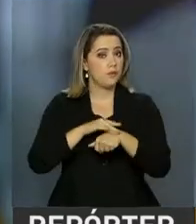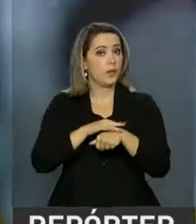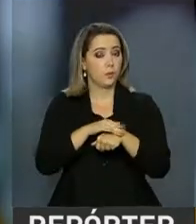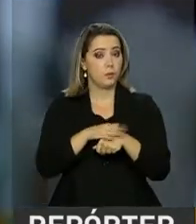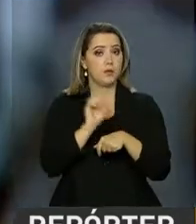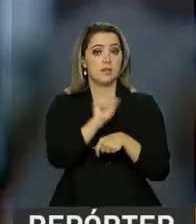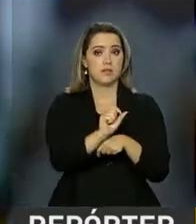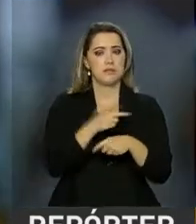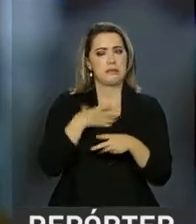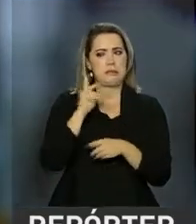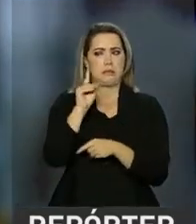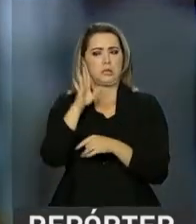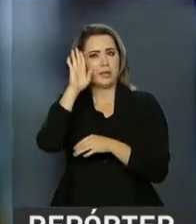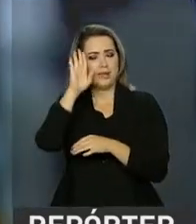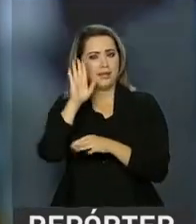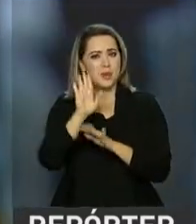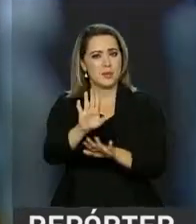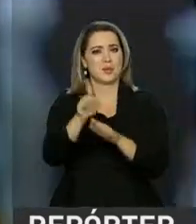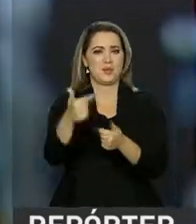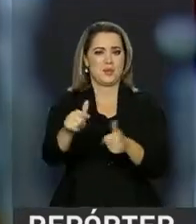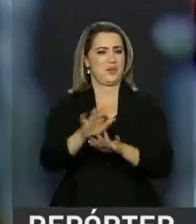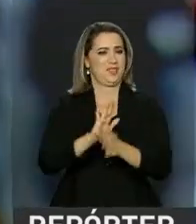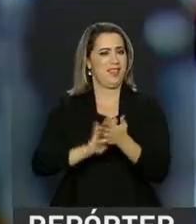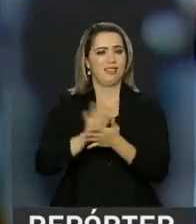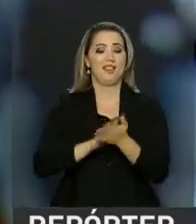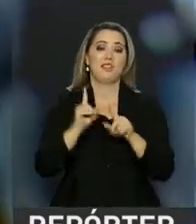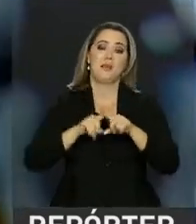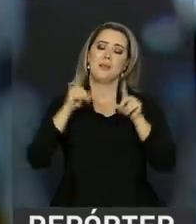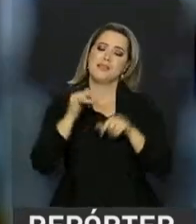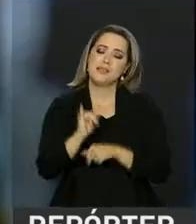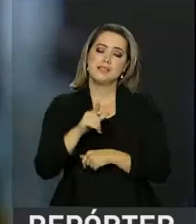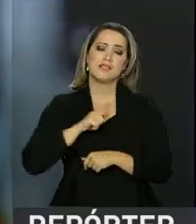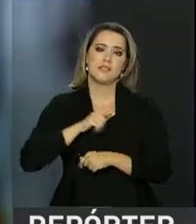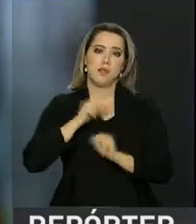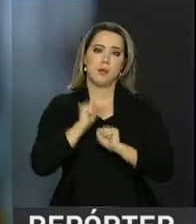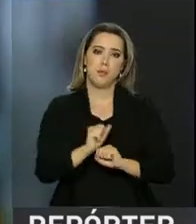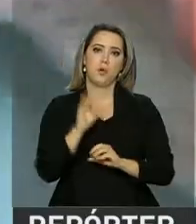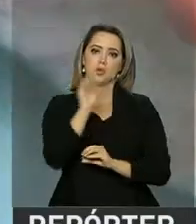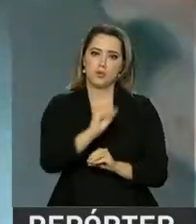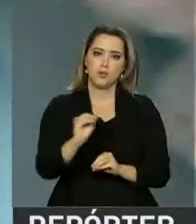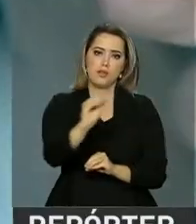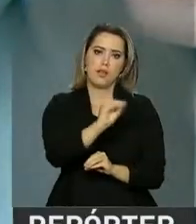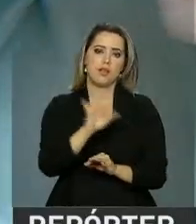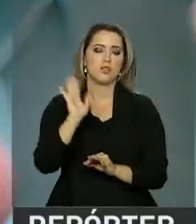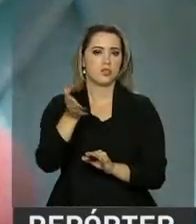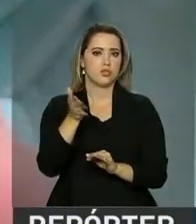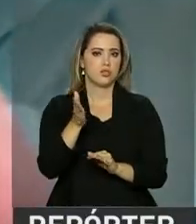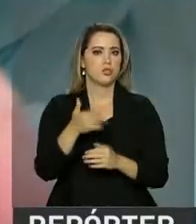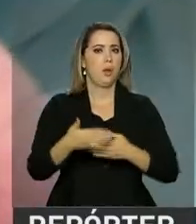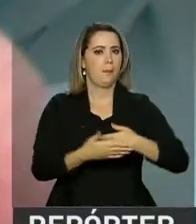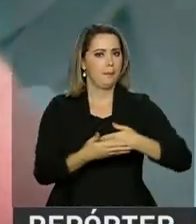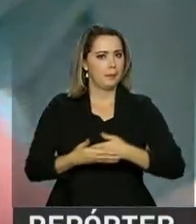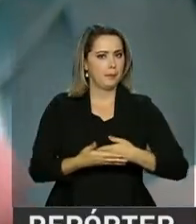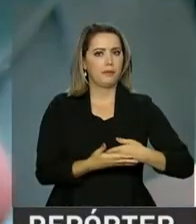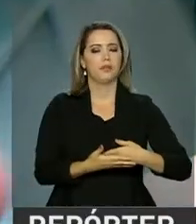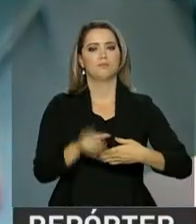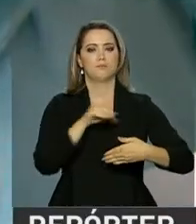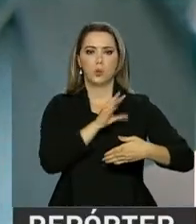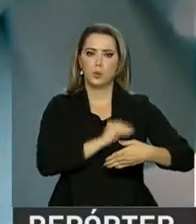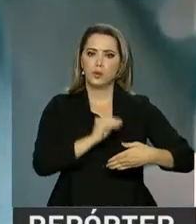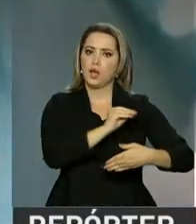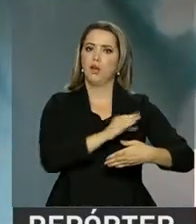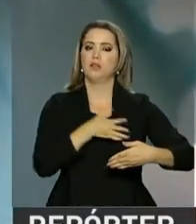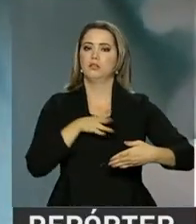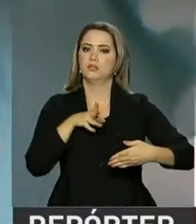congênitas mec desde que não pode tratar enquanto ela está bebendo da nova